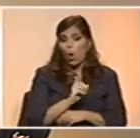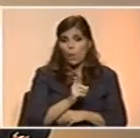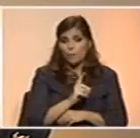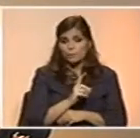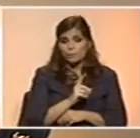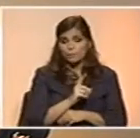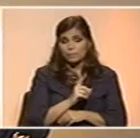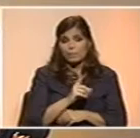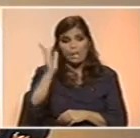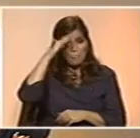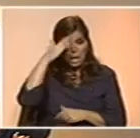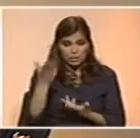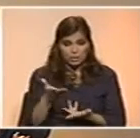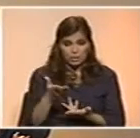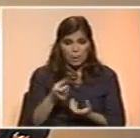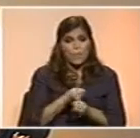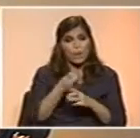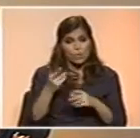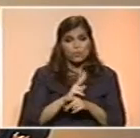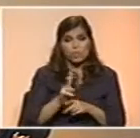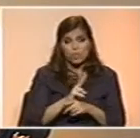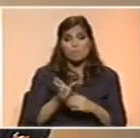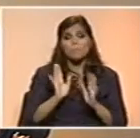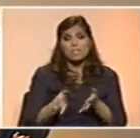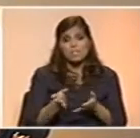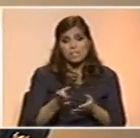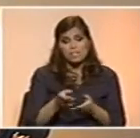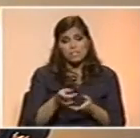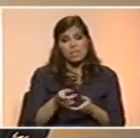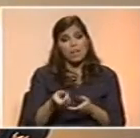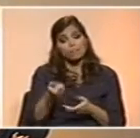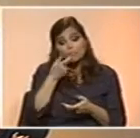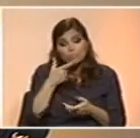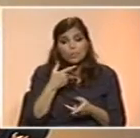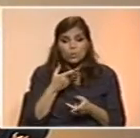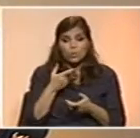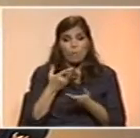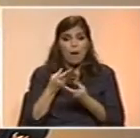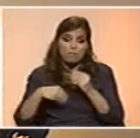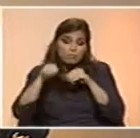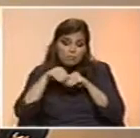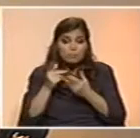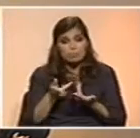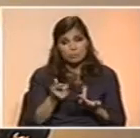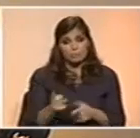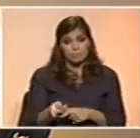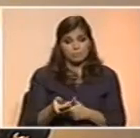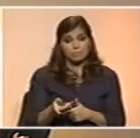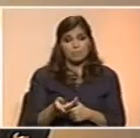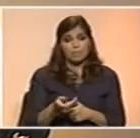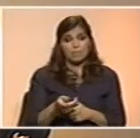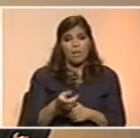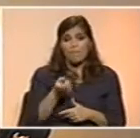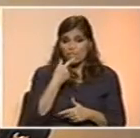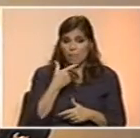origem animal, e a maior parte dos vegetarianos têm que fazer uma reposição extraordinária, portanto, através de um suplemento.